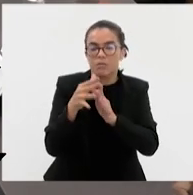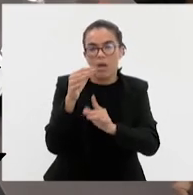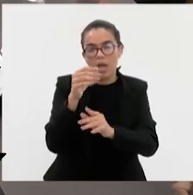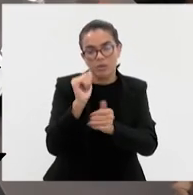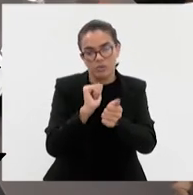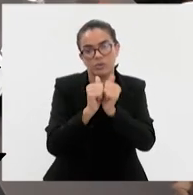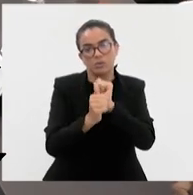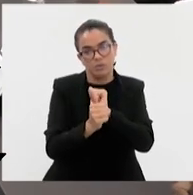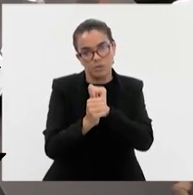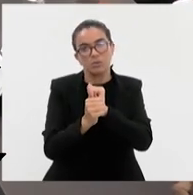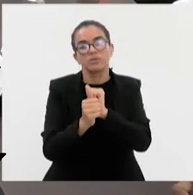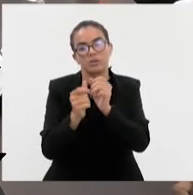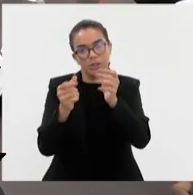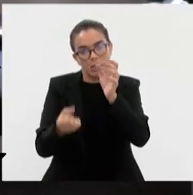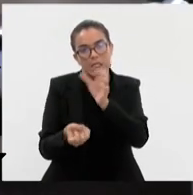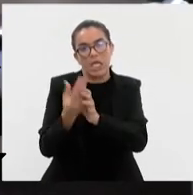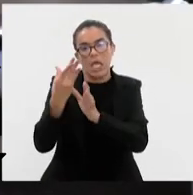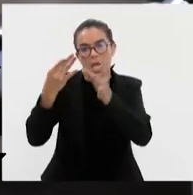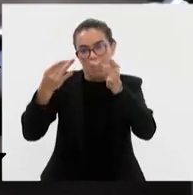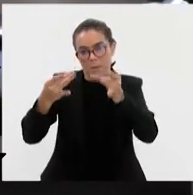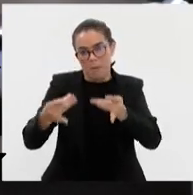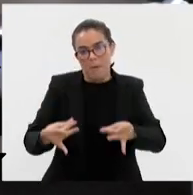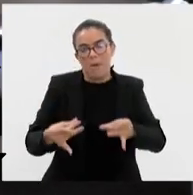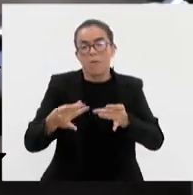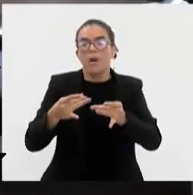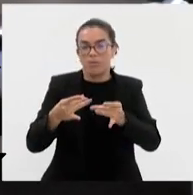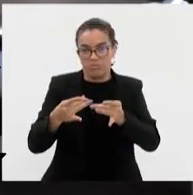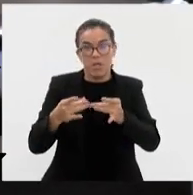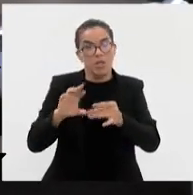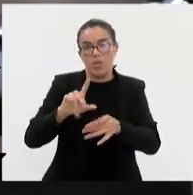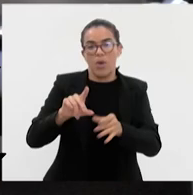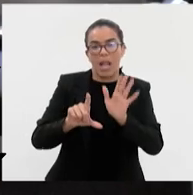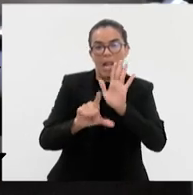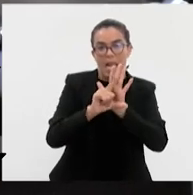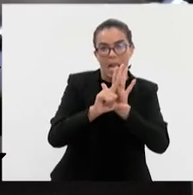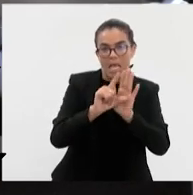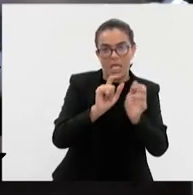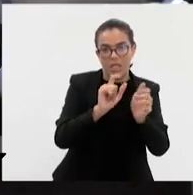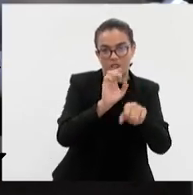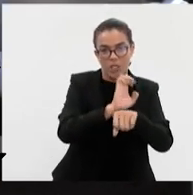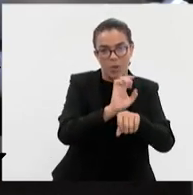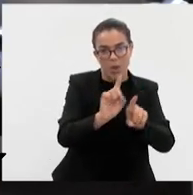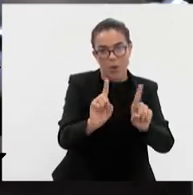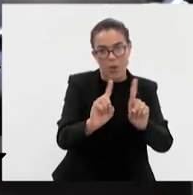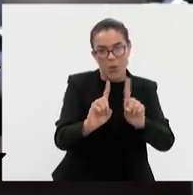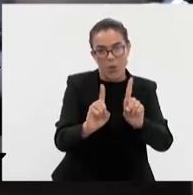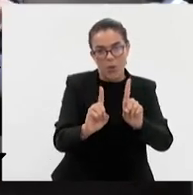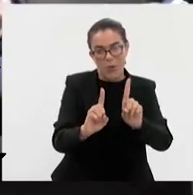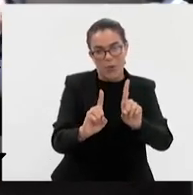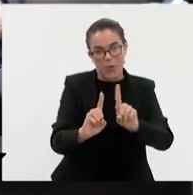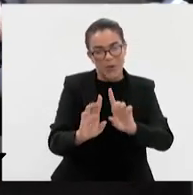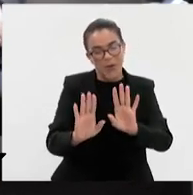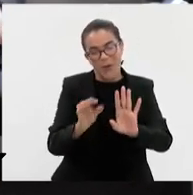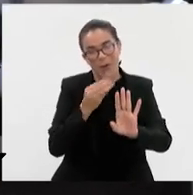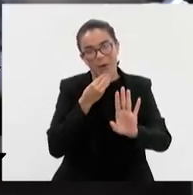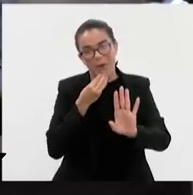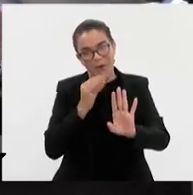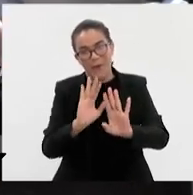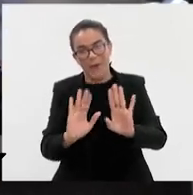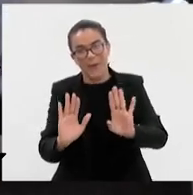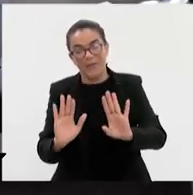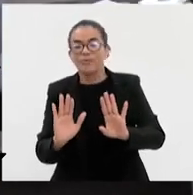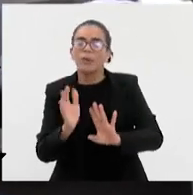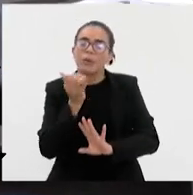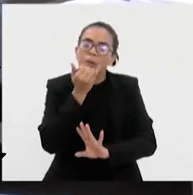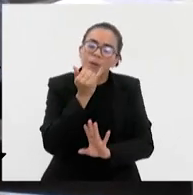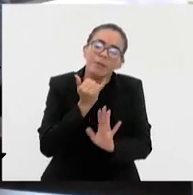questão, estabelecerem esses critérios. Está claríssimo. Né? Não uma legislação estadual, só porque para não parecer que não... Veja. Que ignora, obviamente, essa questão da diferenciação, não